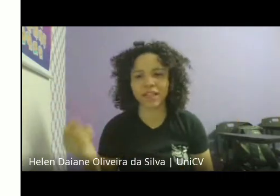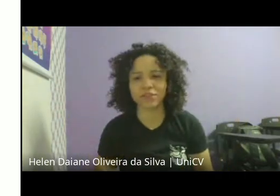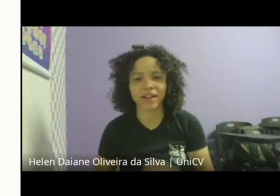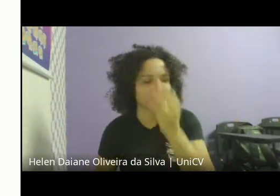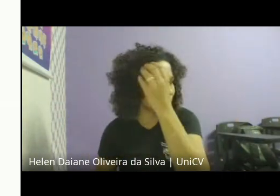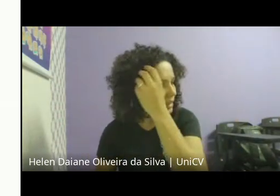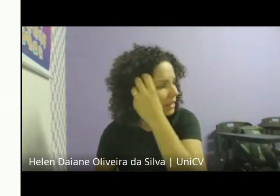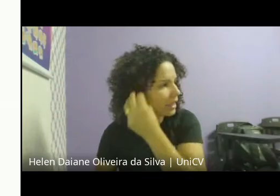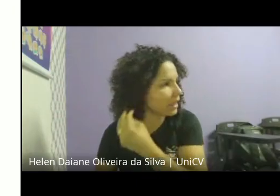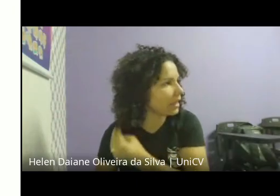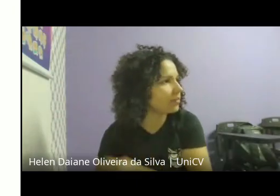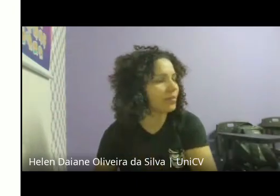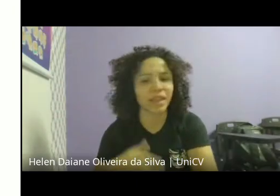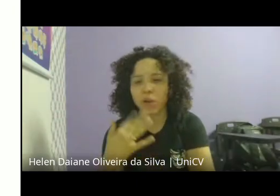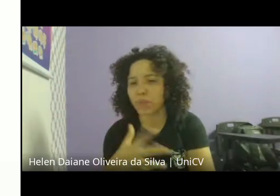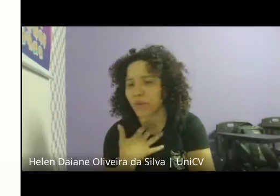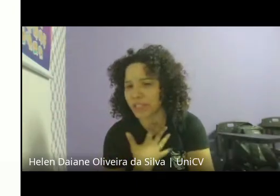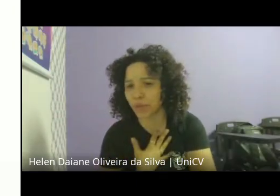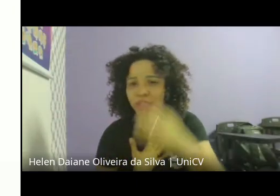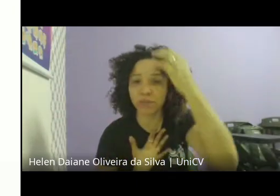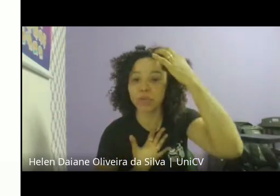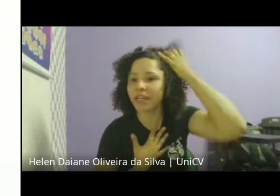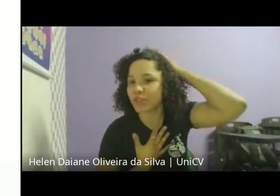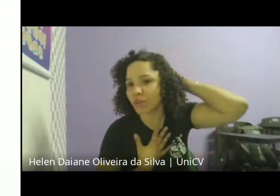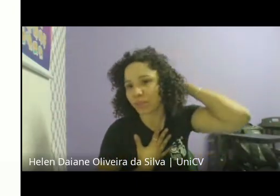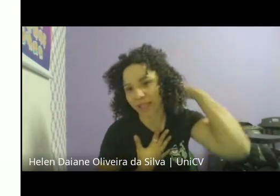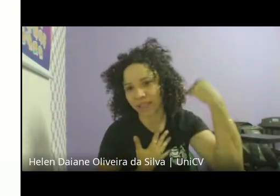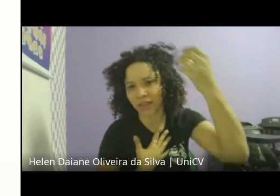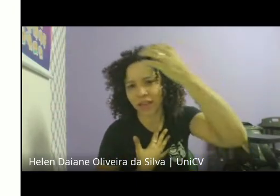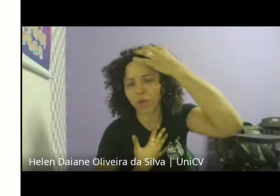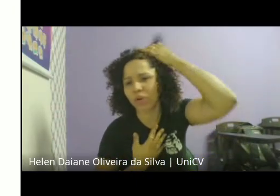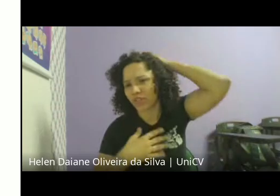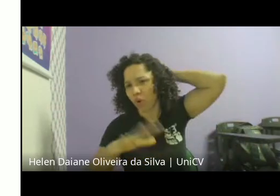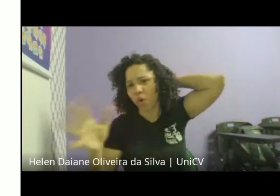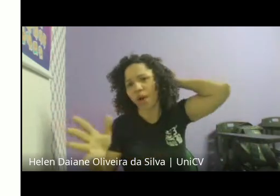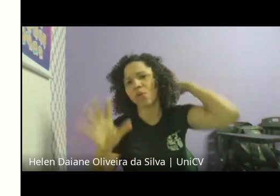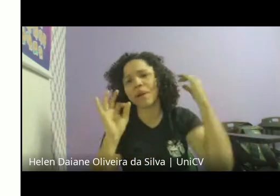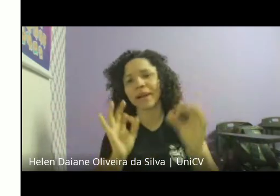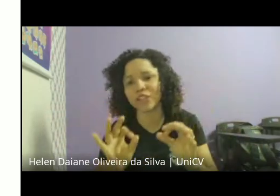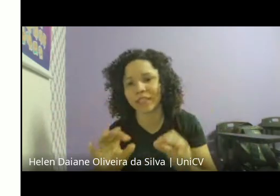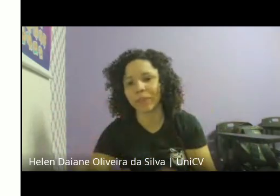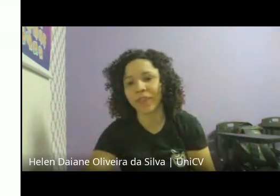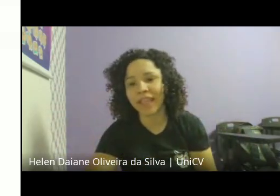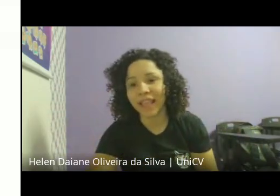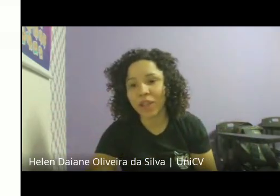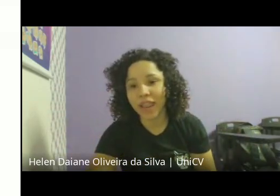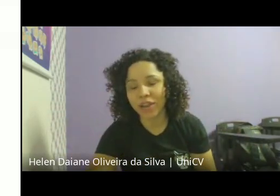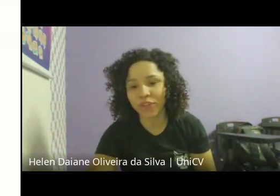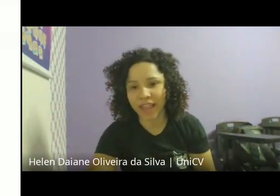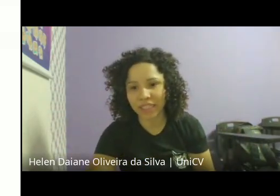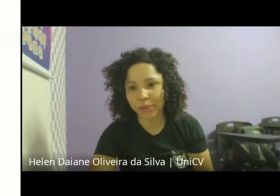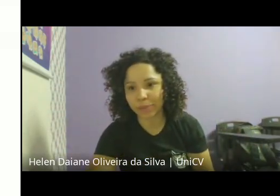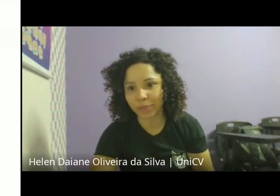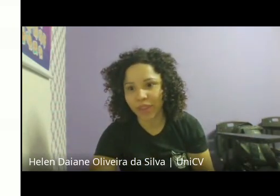da música que fala assim que alguma coisa me humilha aos seus pés. Alguma coisa, honra, alguma parte assim. E o que